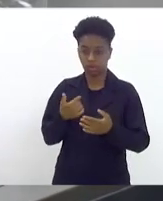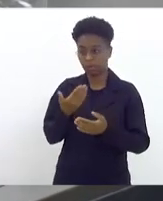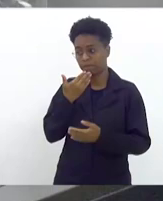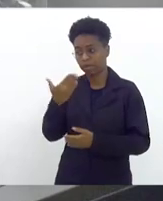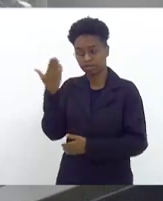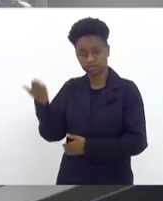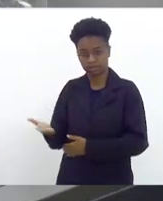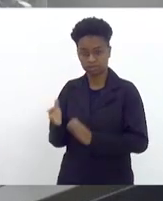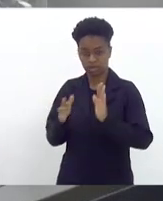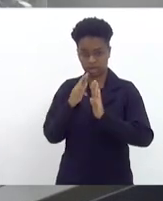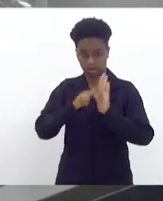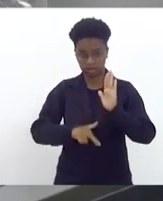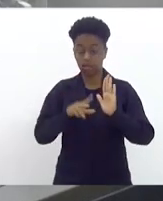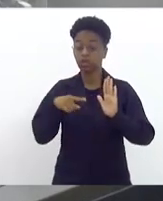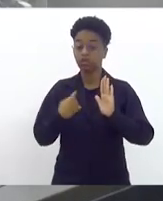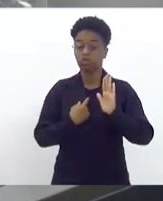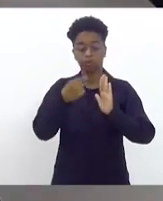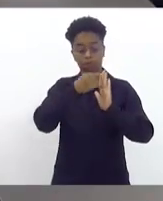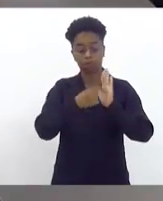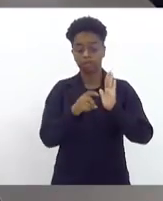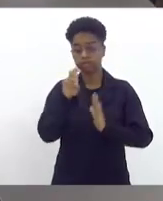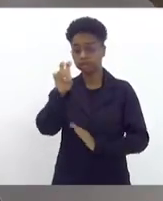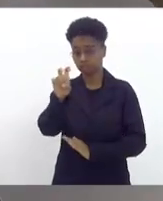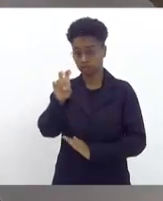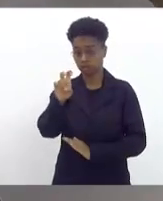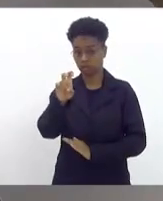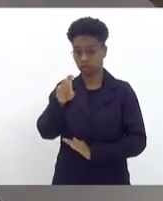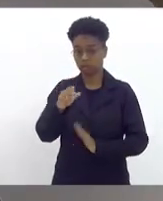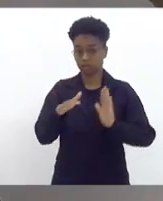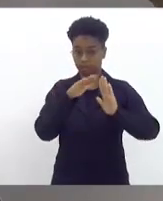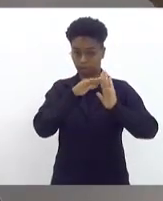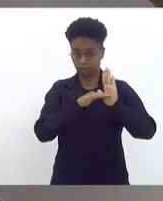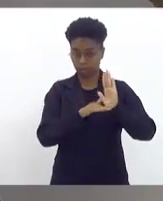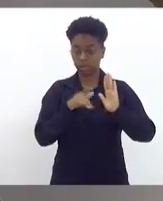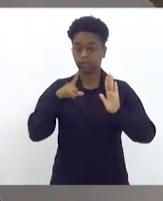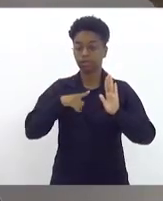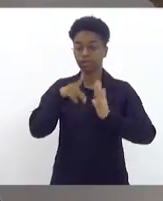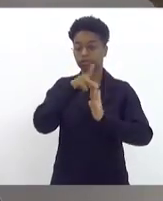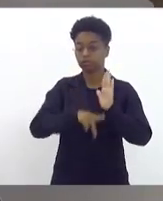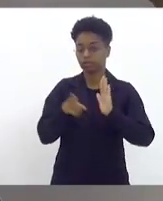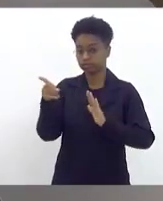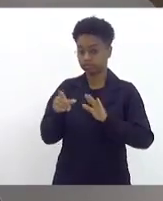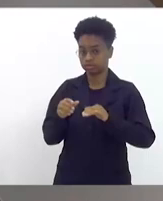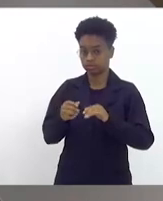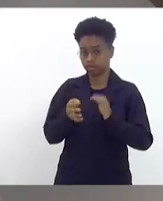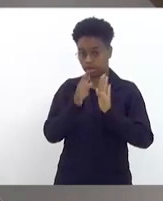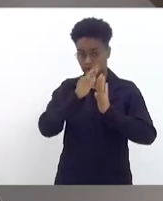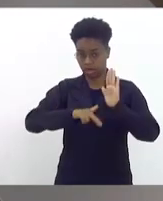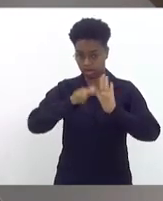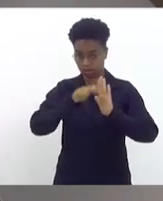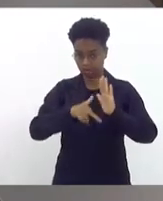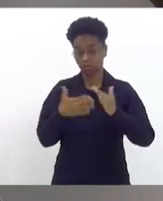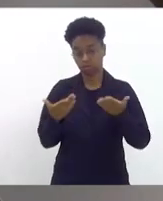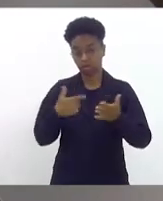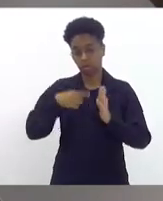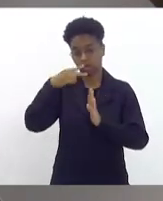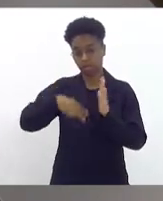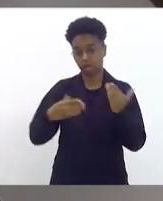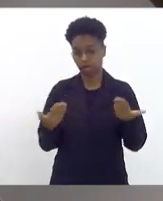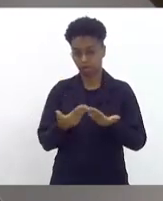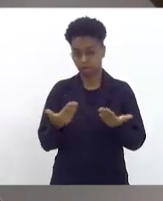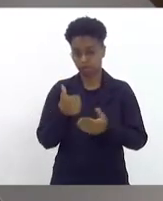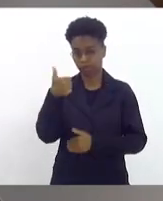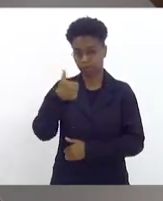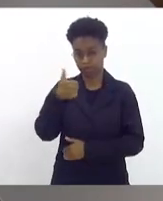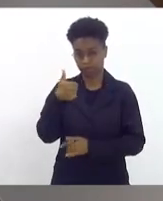deputado lá olha a gente tá no item 5 da pauta extraordinária que são os projetos de relatoria de vossa excelência eu acabei de fazer a leitura aqui